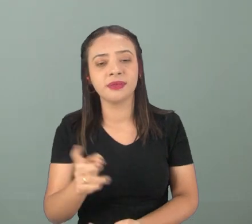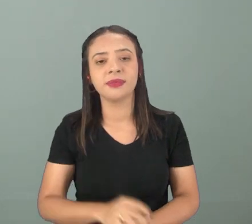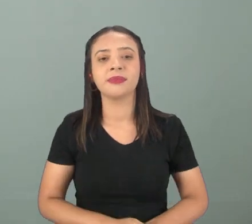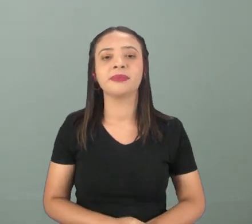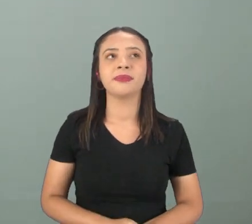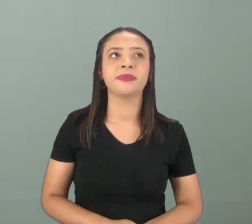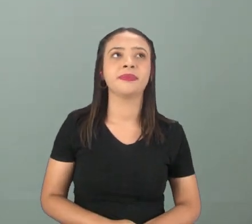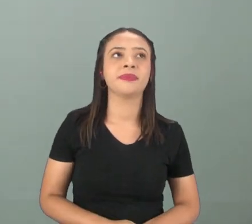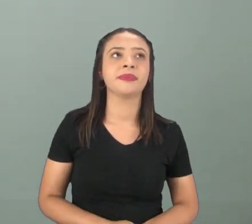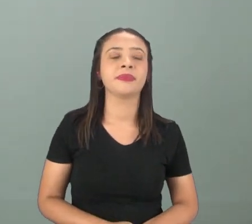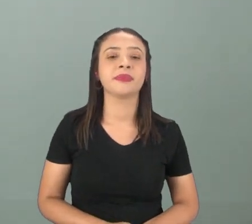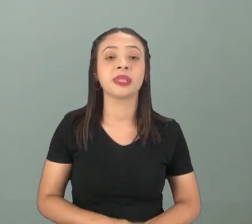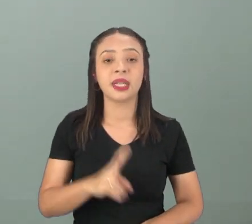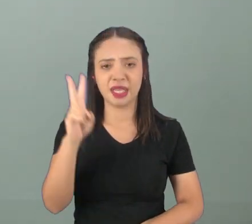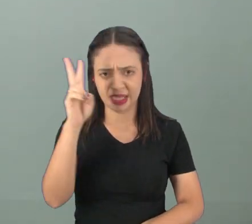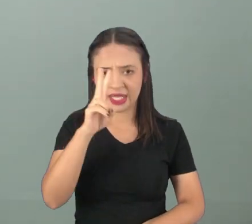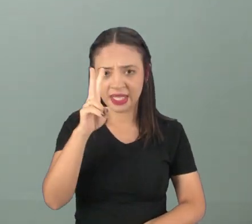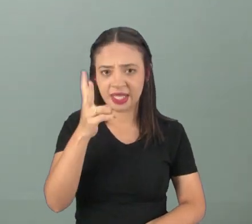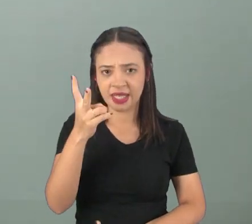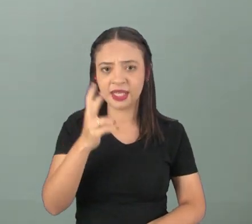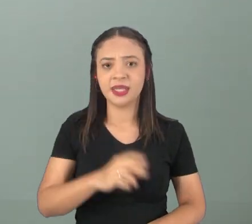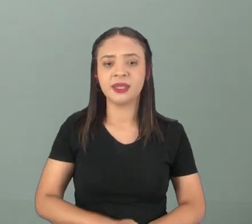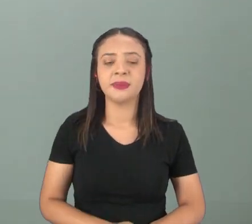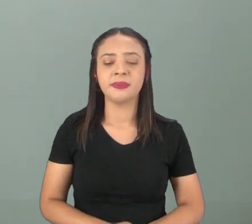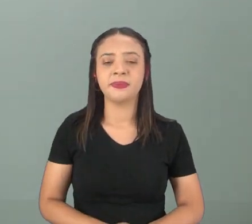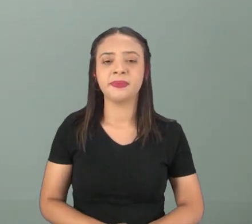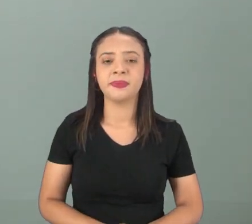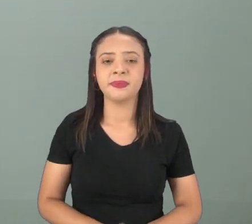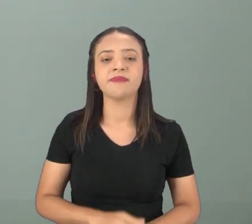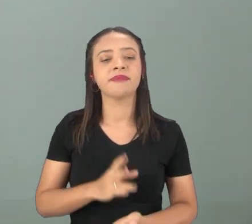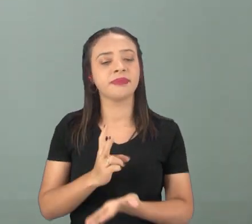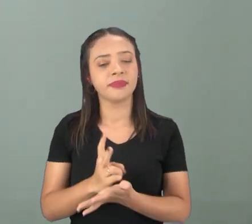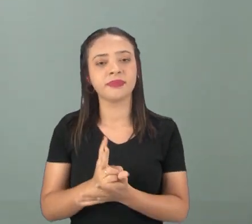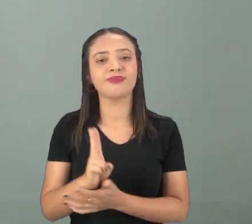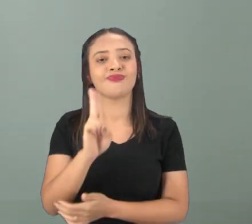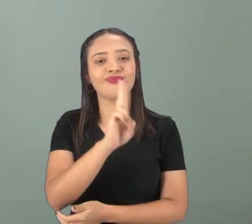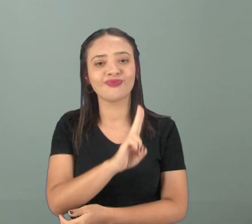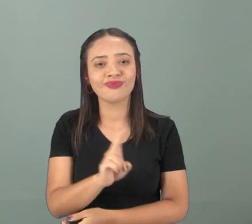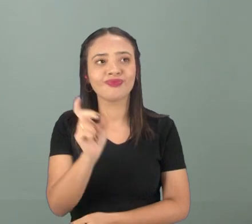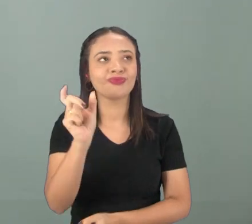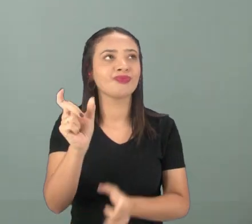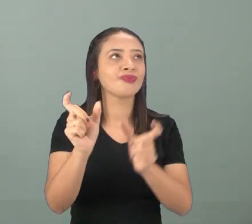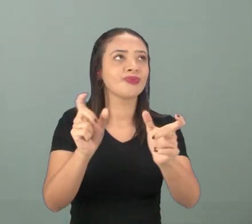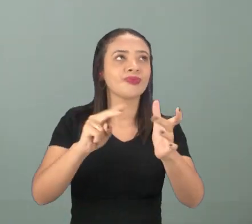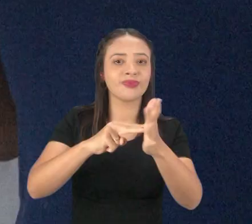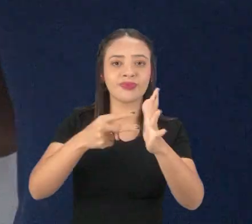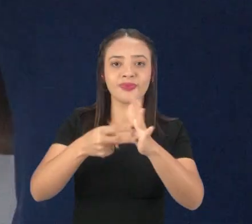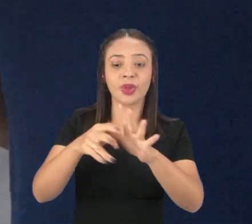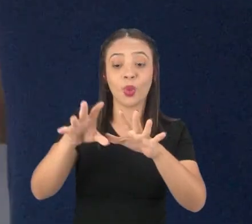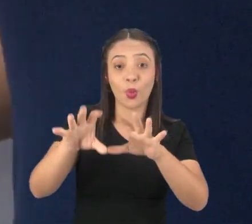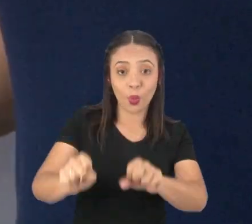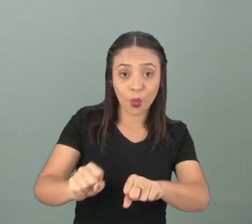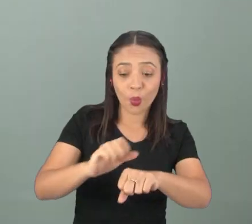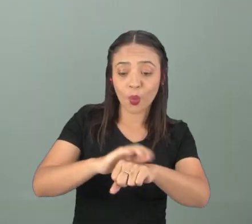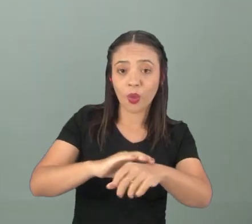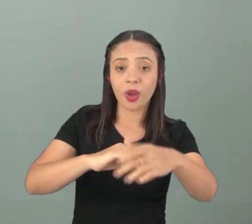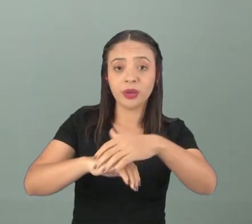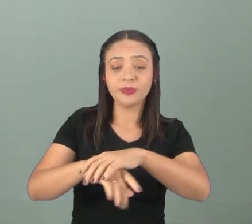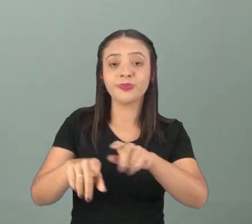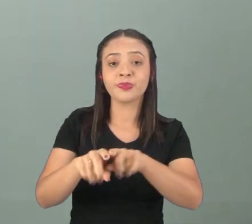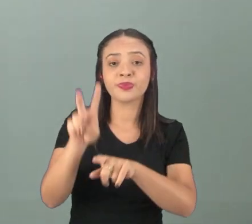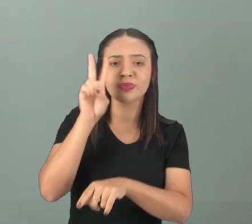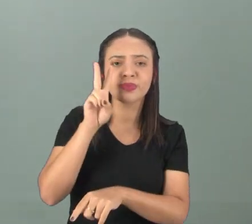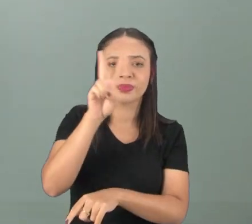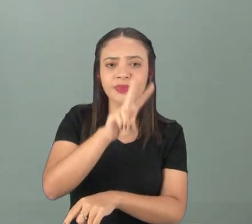olhe que eu não sou... Lembra? Não sou caolho. E ele foi explorando esses dois sentidos, o tato e a